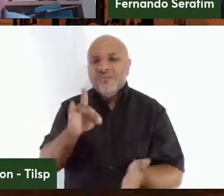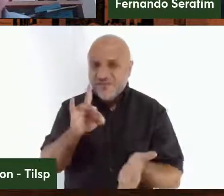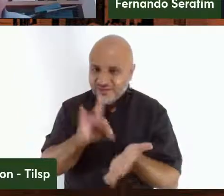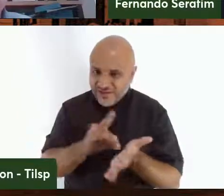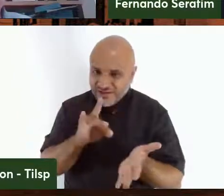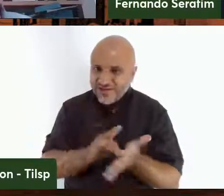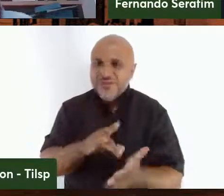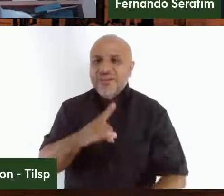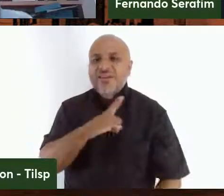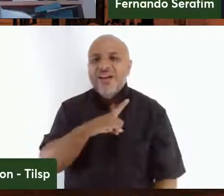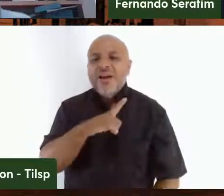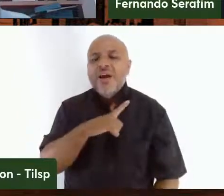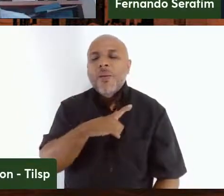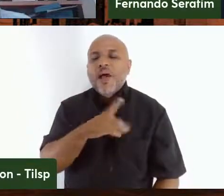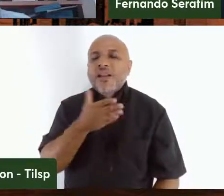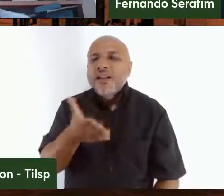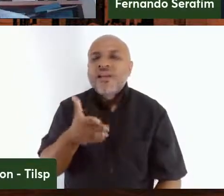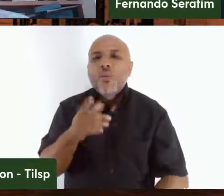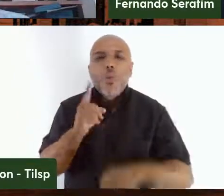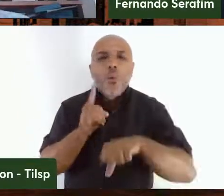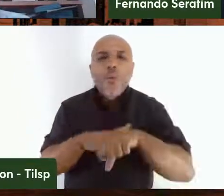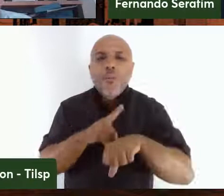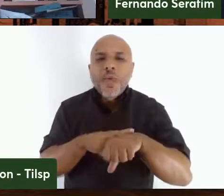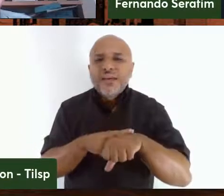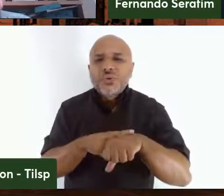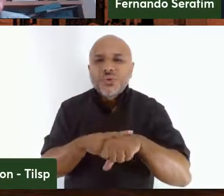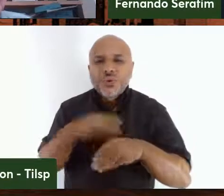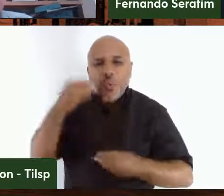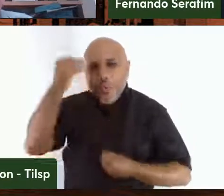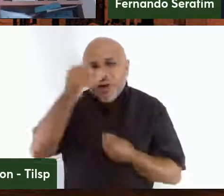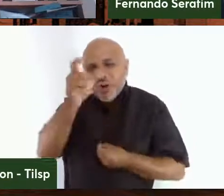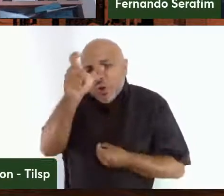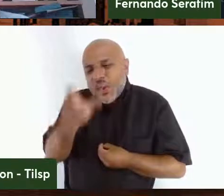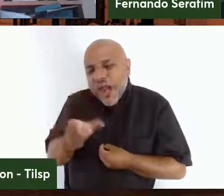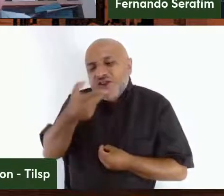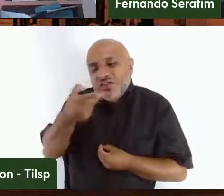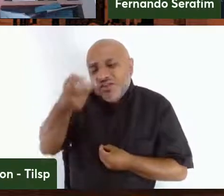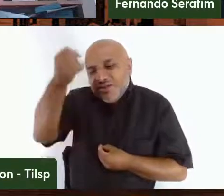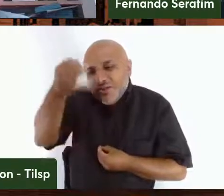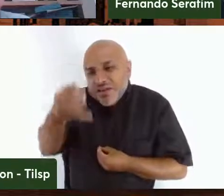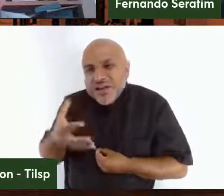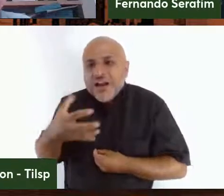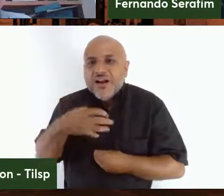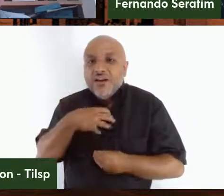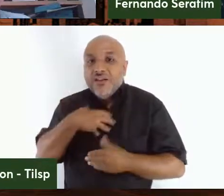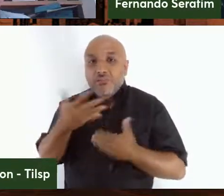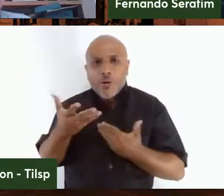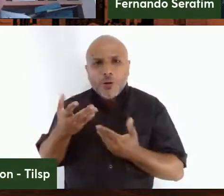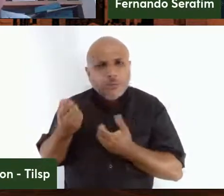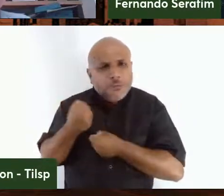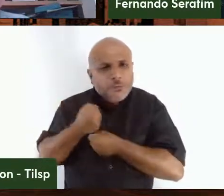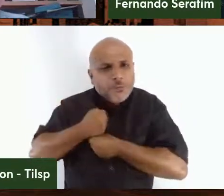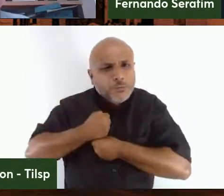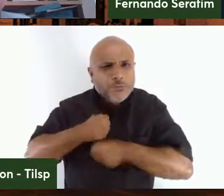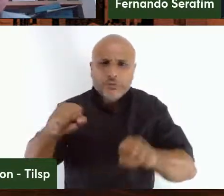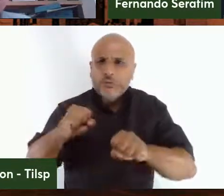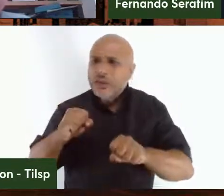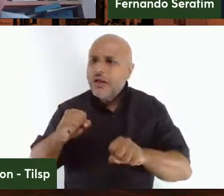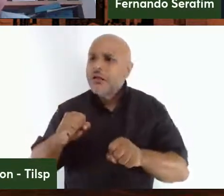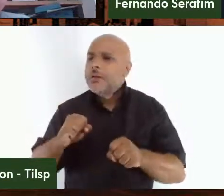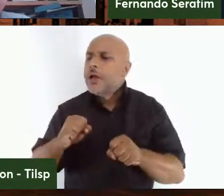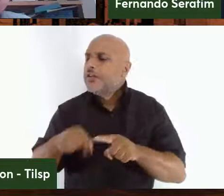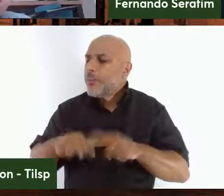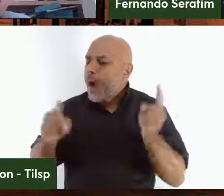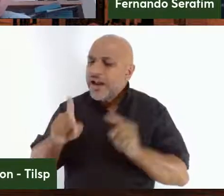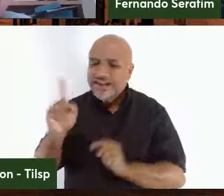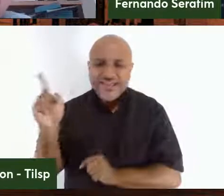tem ali, né, o momento em que a personagem ela fala a respeito desse ato de brutalidade, mas que